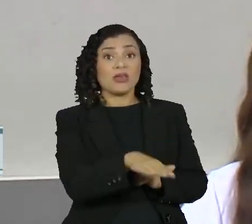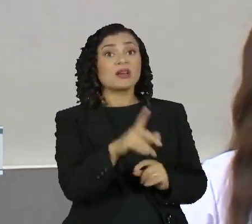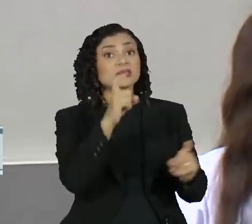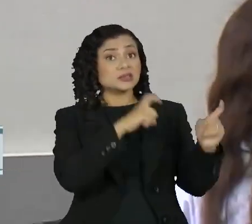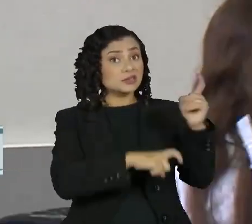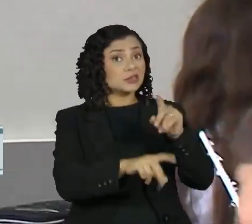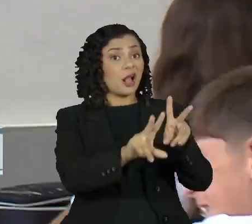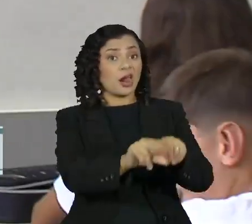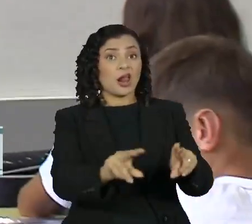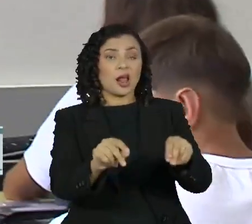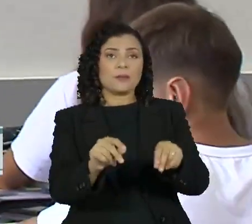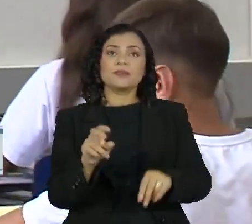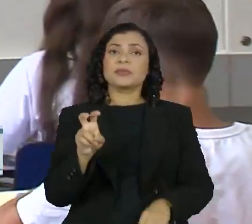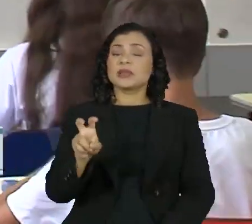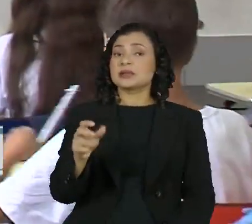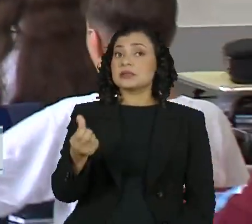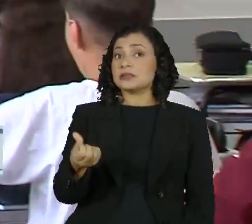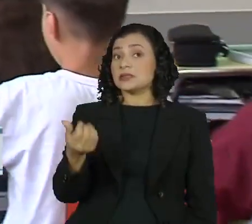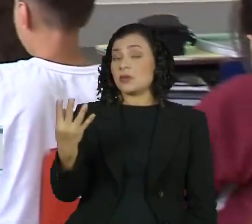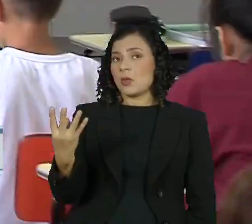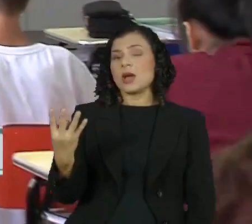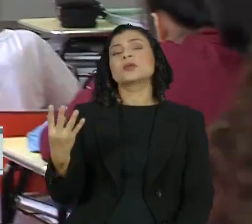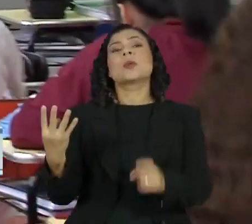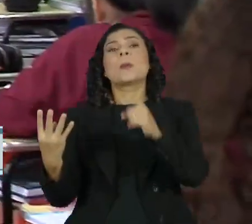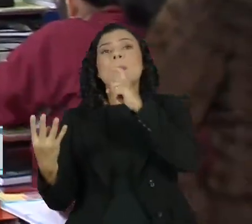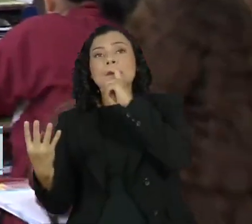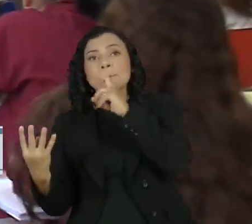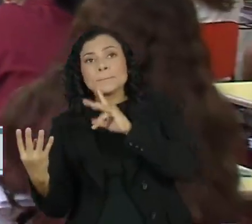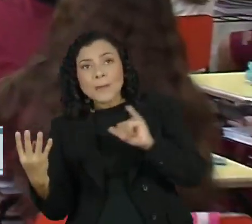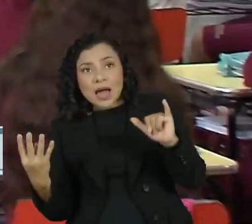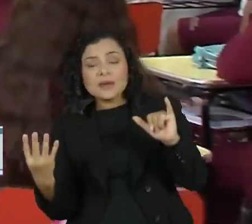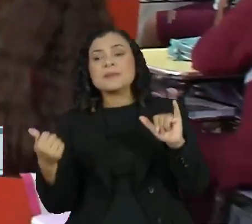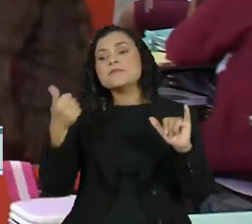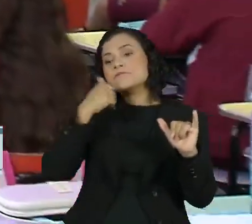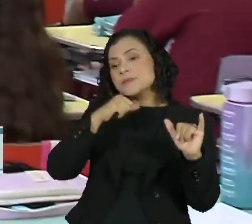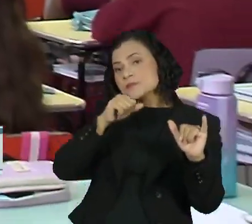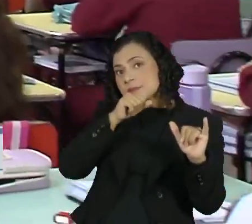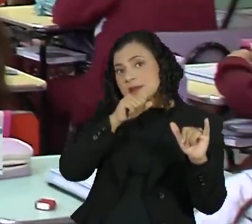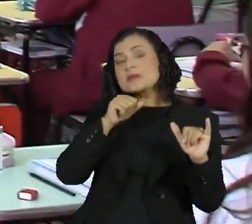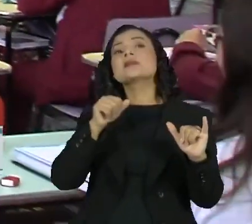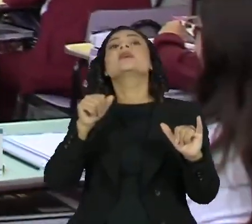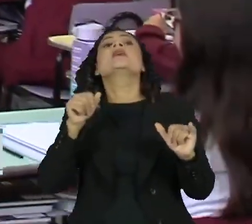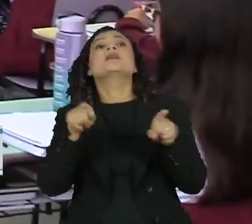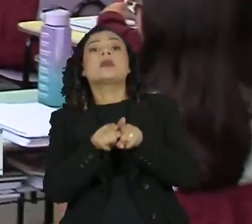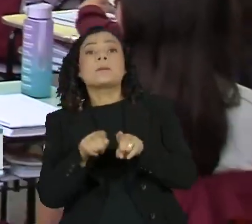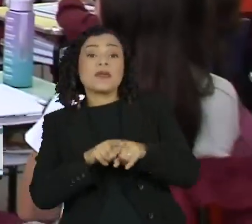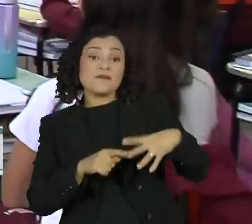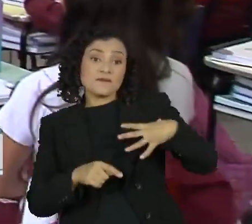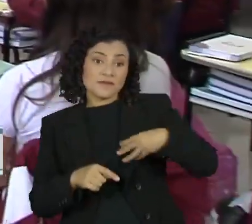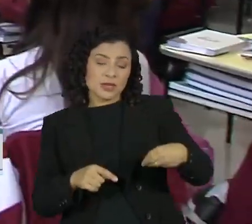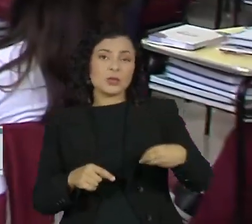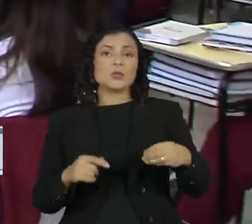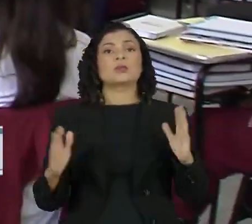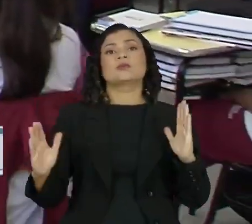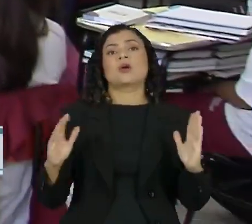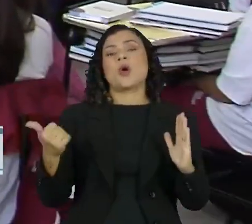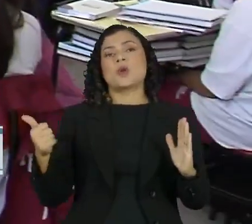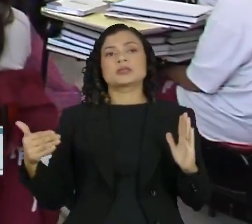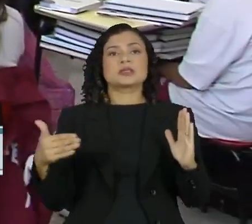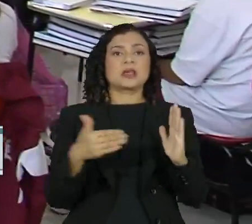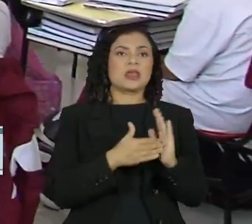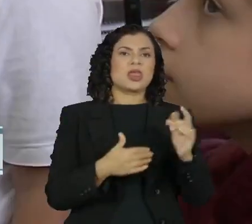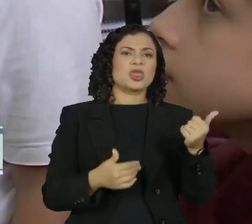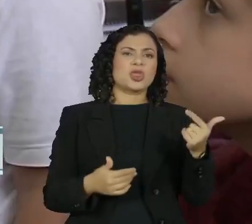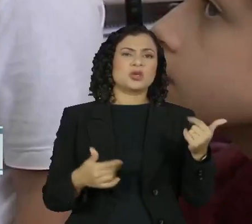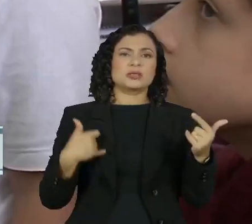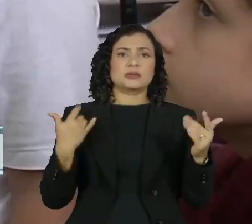ouviu 564 duplas de pais e filhos com crianças na faixa de 11 a 12 anos. Essa é a idade onde os conceitos